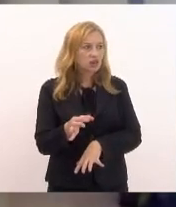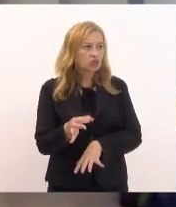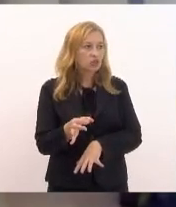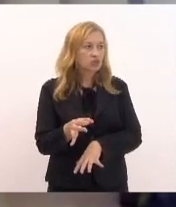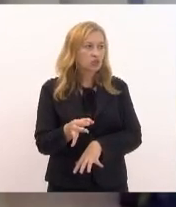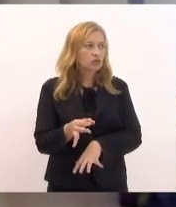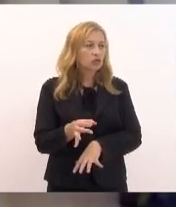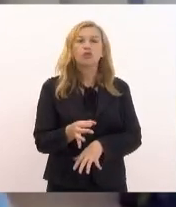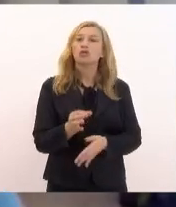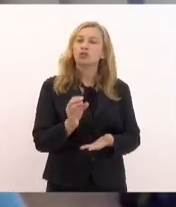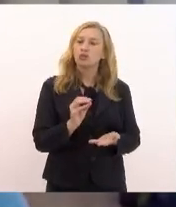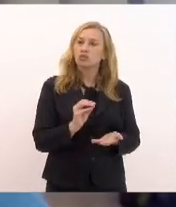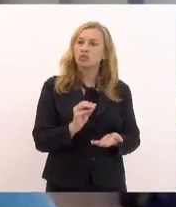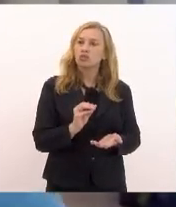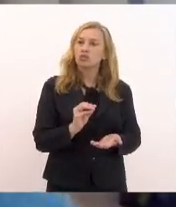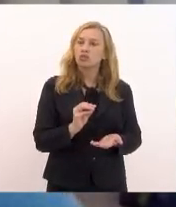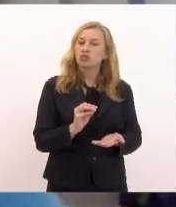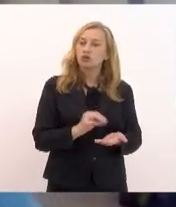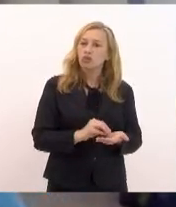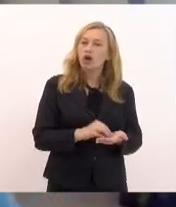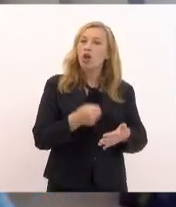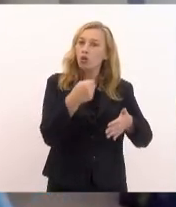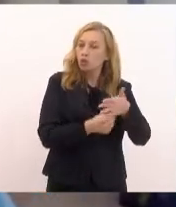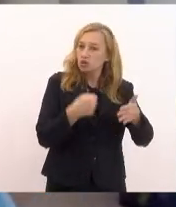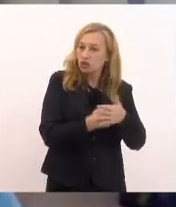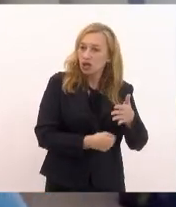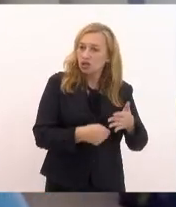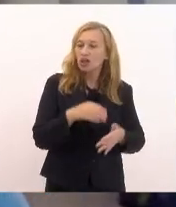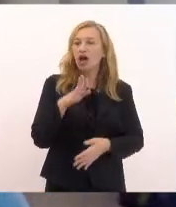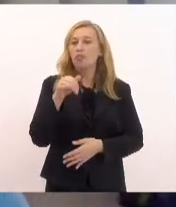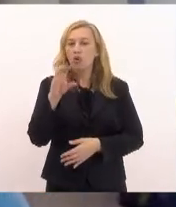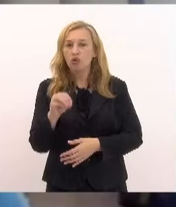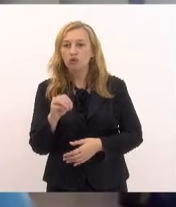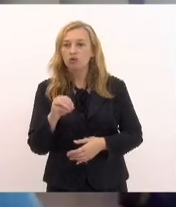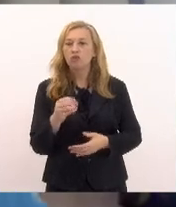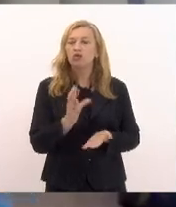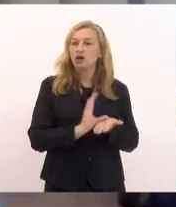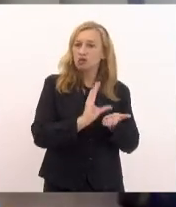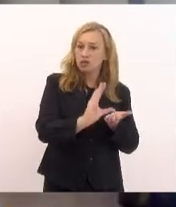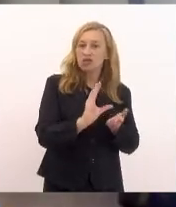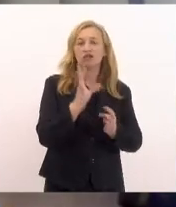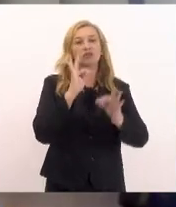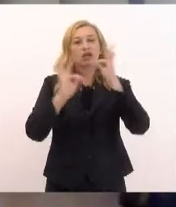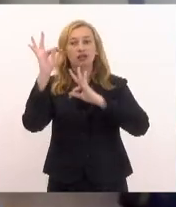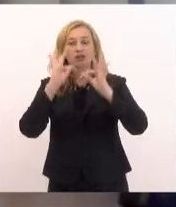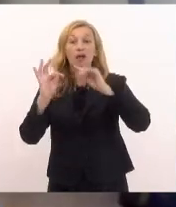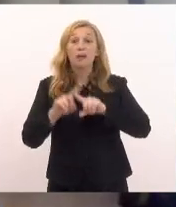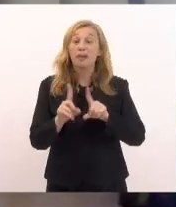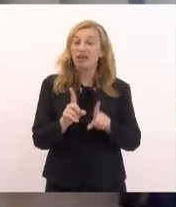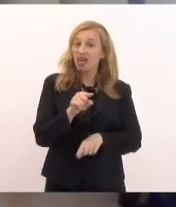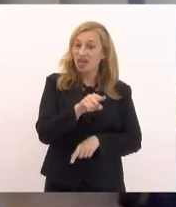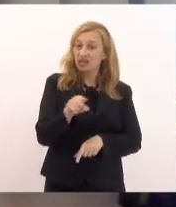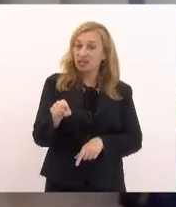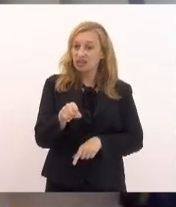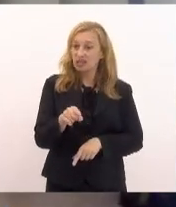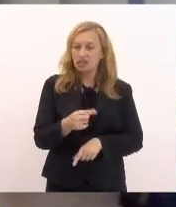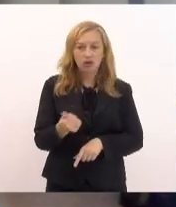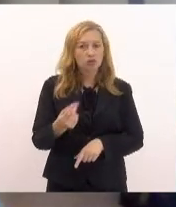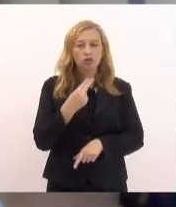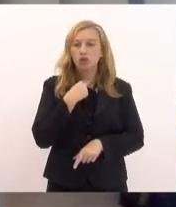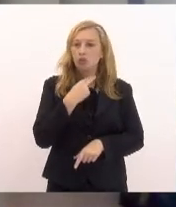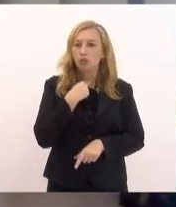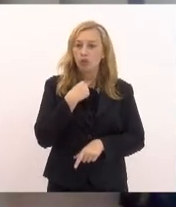o abono e lutamos pelo abono, assim como lutamos pelo auxílio tecnológico. Mas essas saídas, elas não podem servir